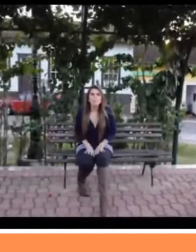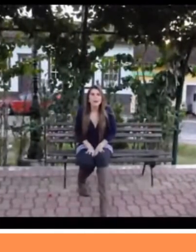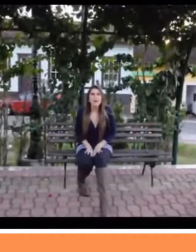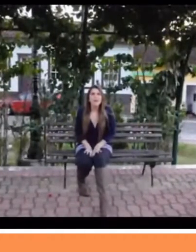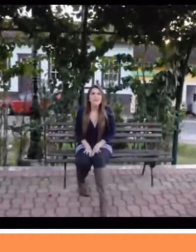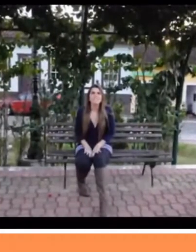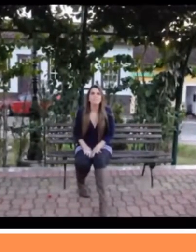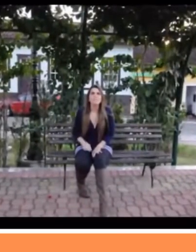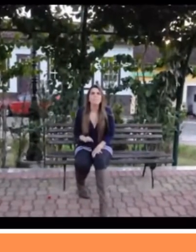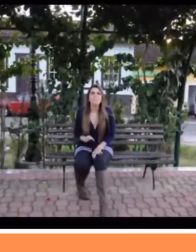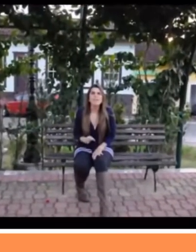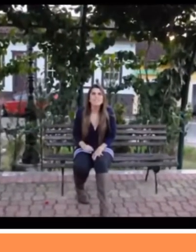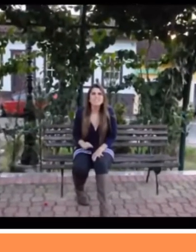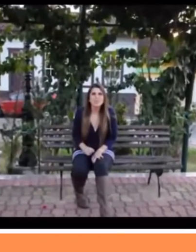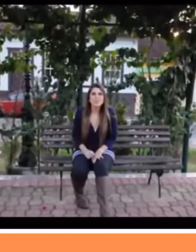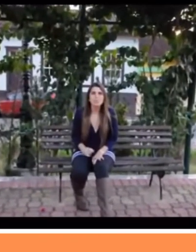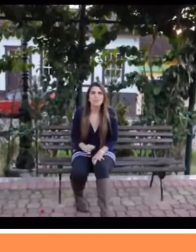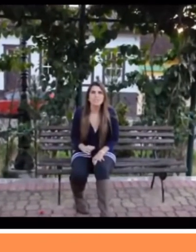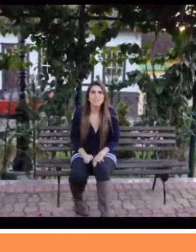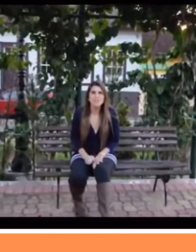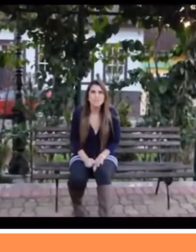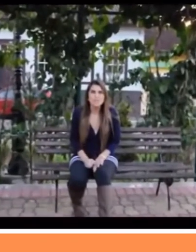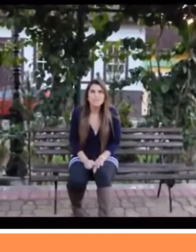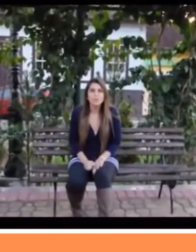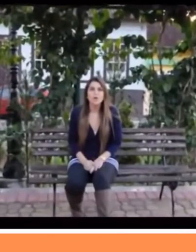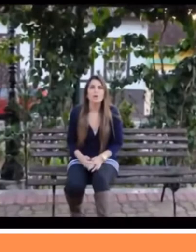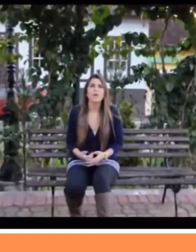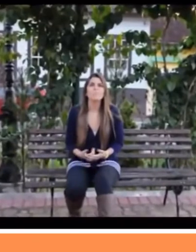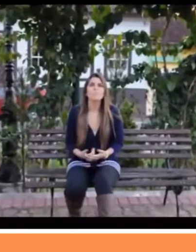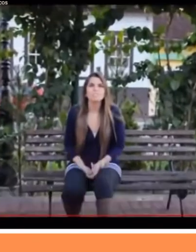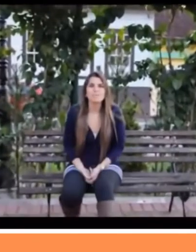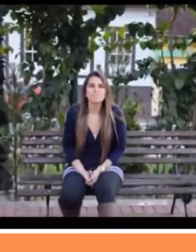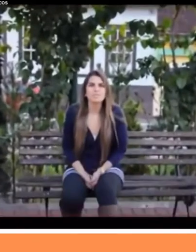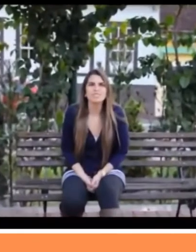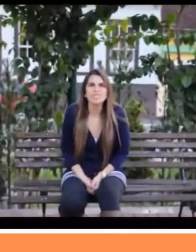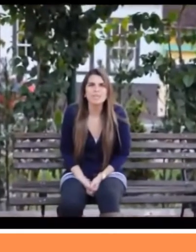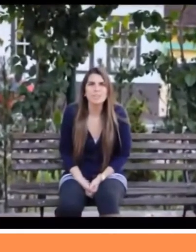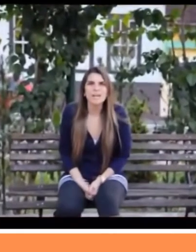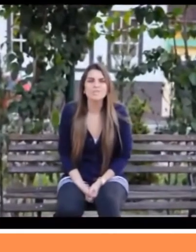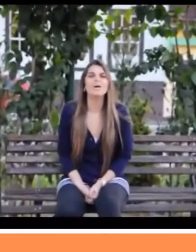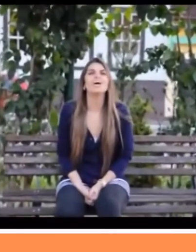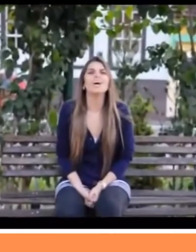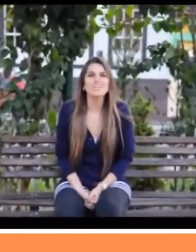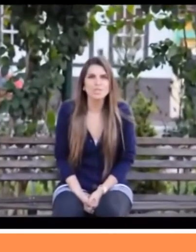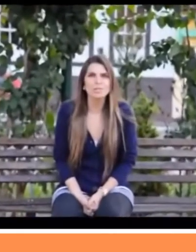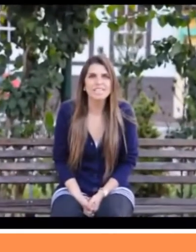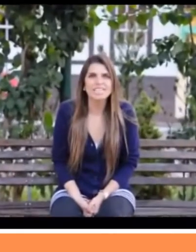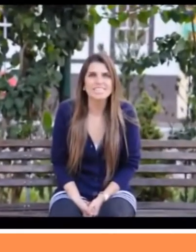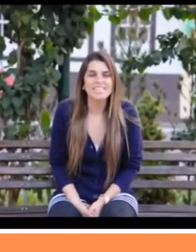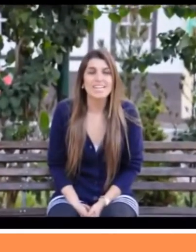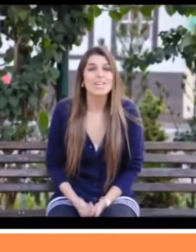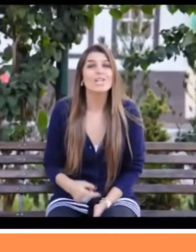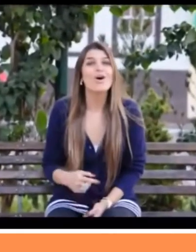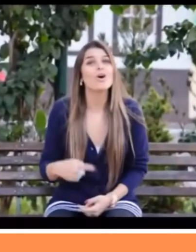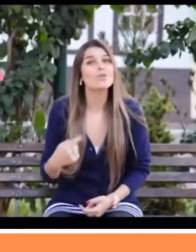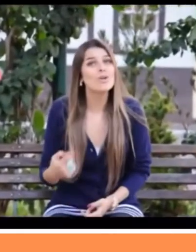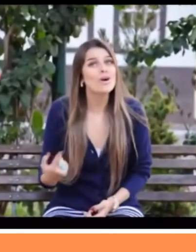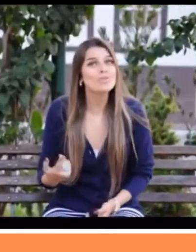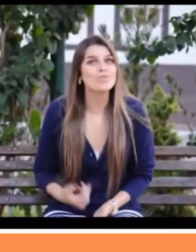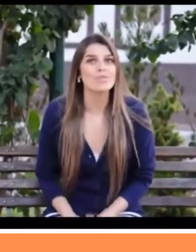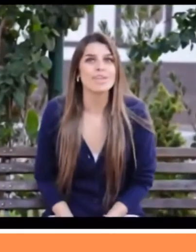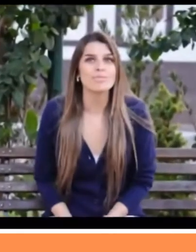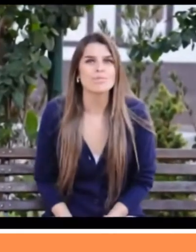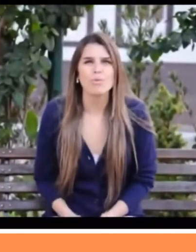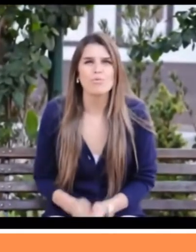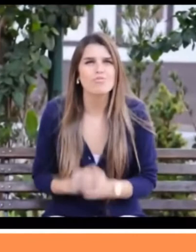Bom, pessoal, essa foi a primeira edição do Pratique Turismo, com a participação do artista plástico Ângelo Milani. Logo,